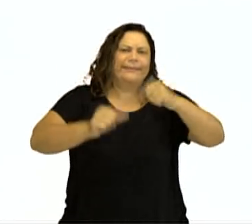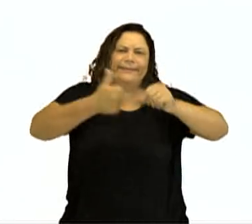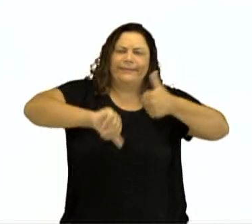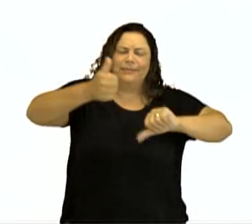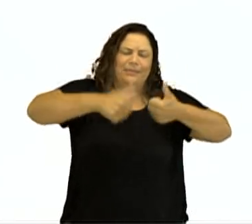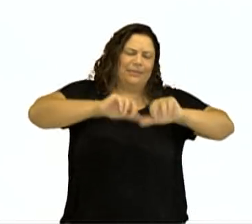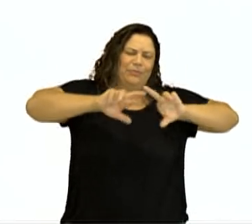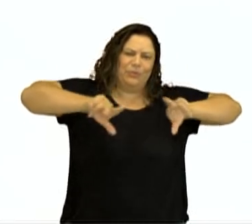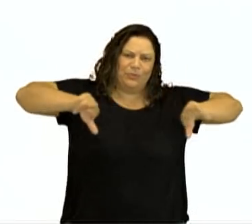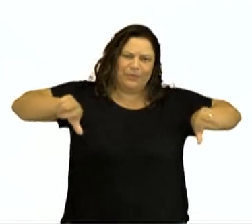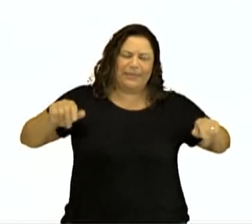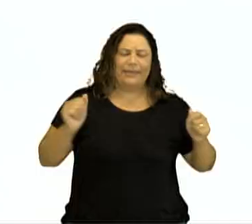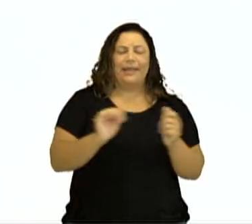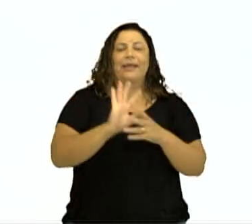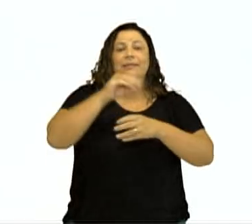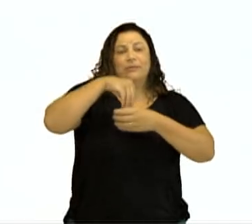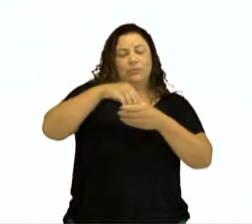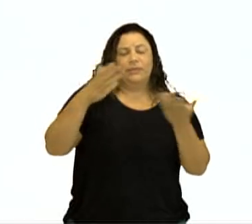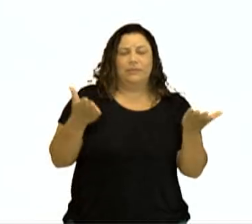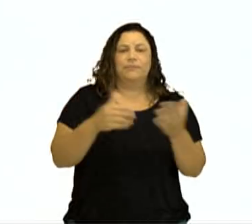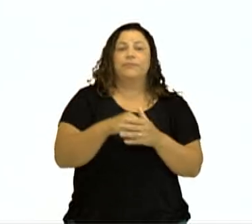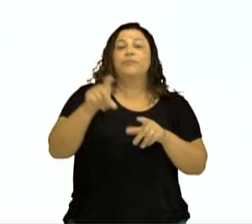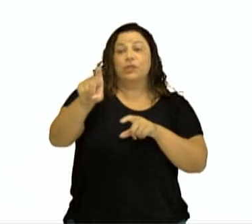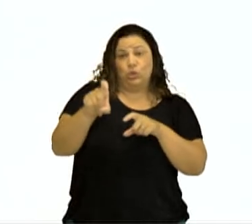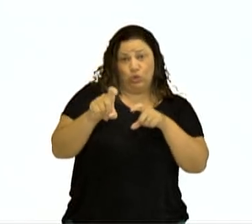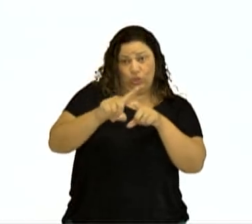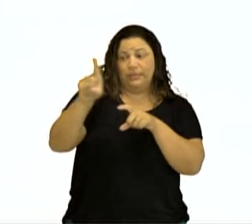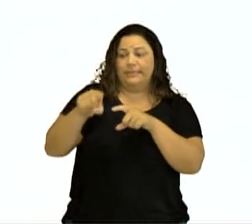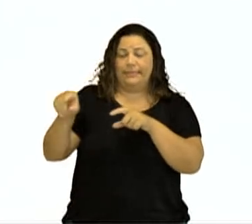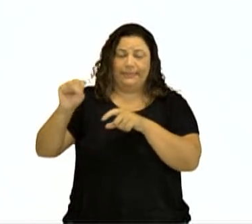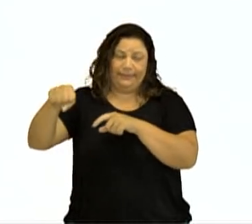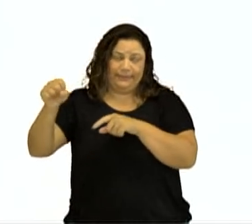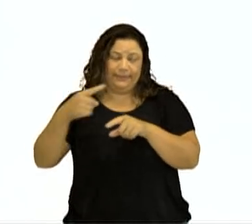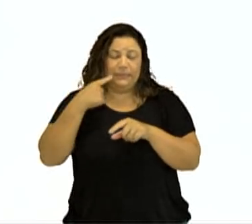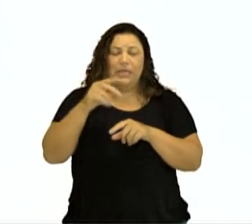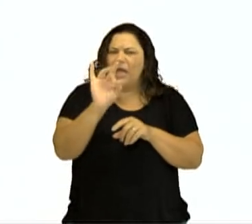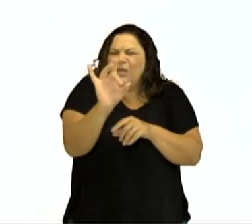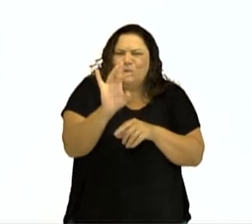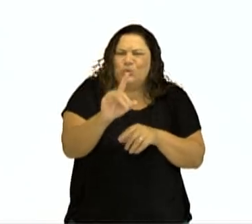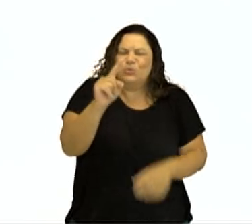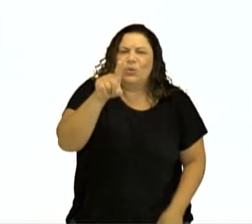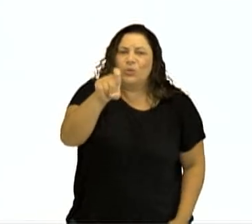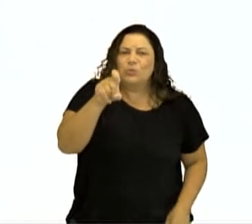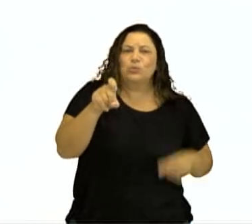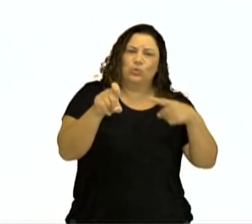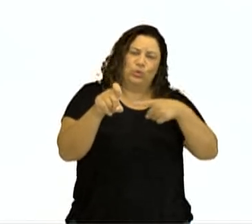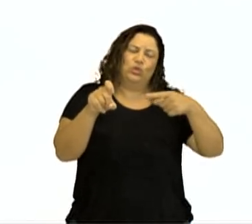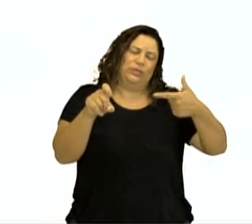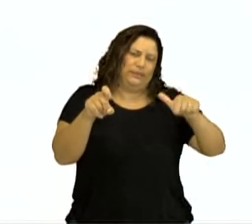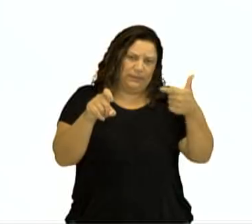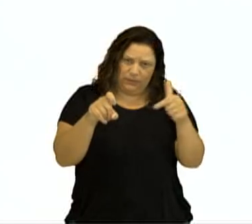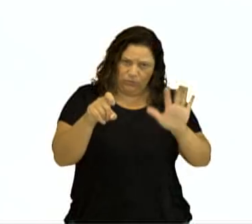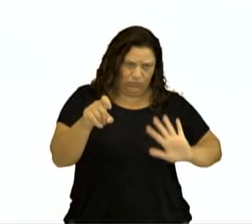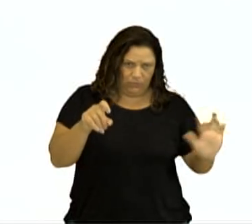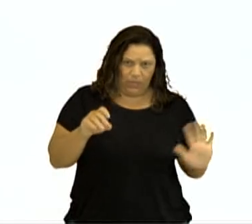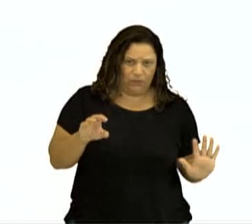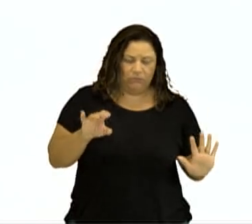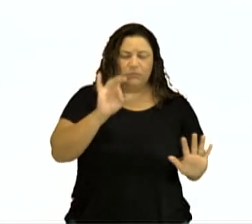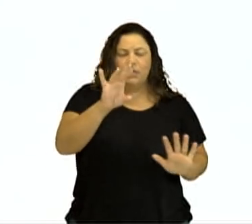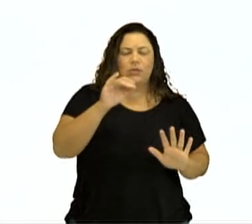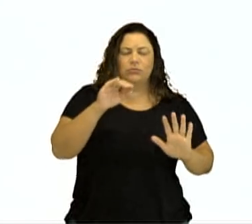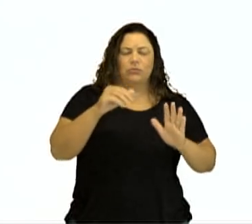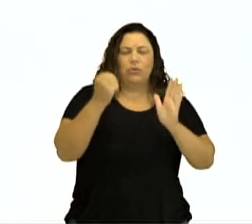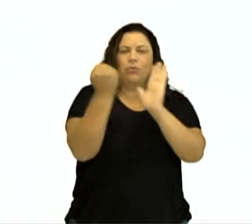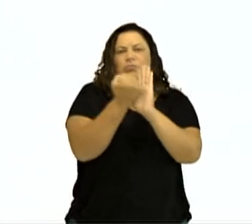pela letra X. Tá? XE sim, xenônio, mas X sozinho não tem. Esse X seria um símbolo